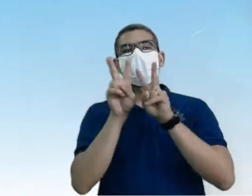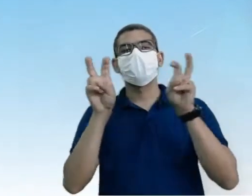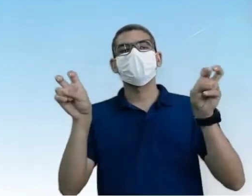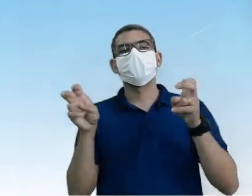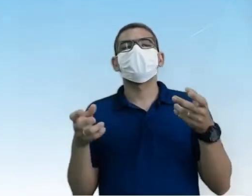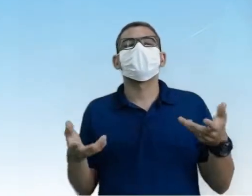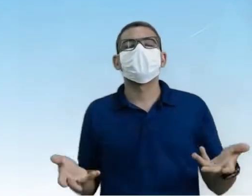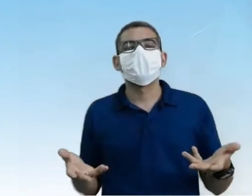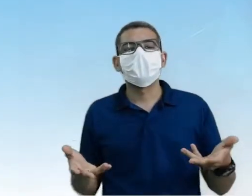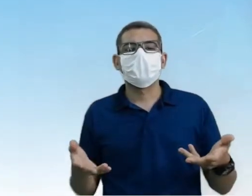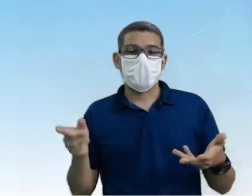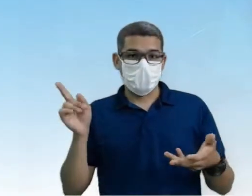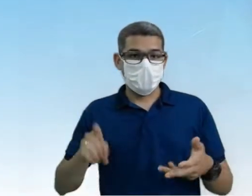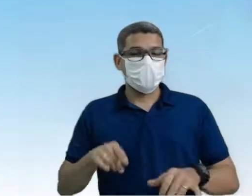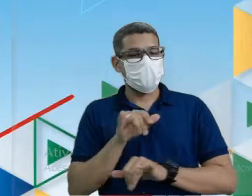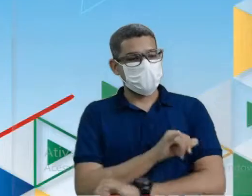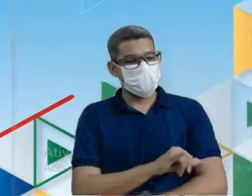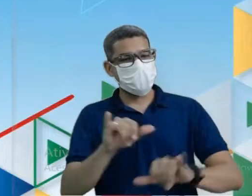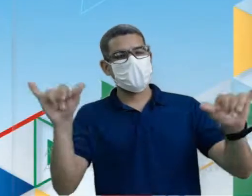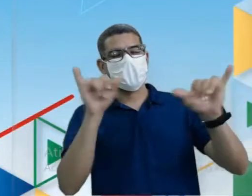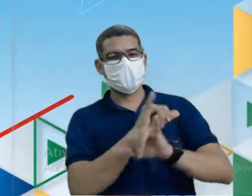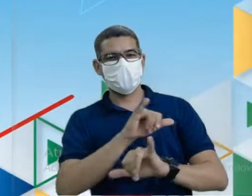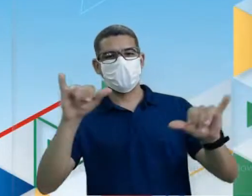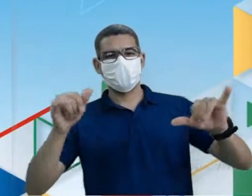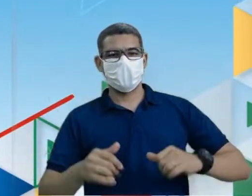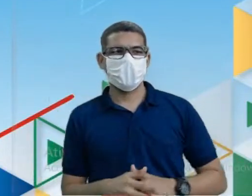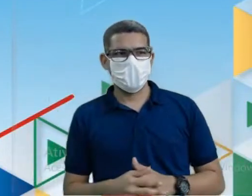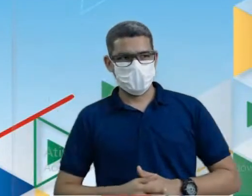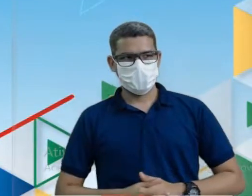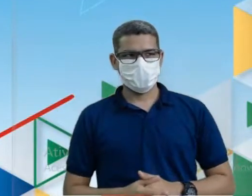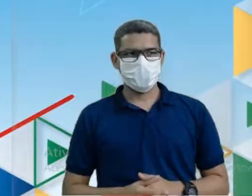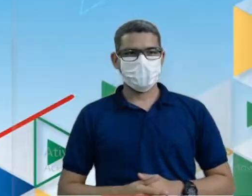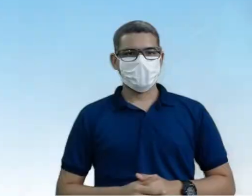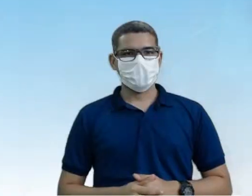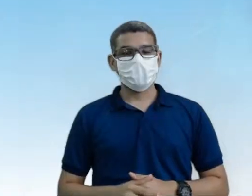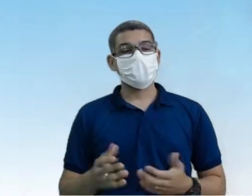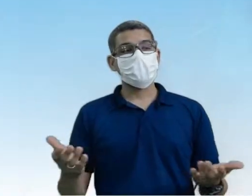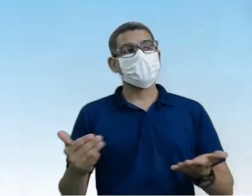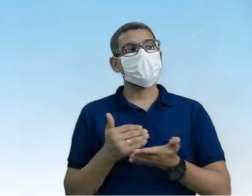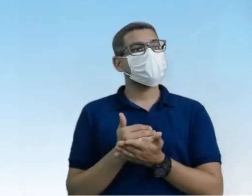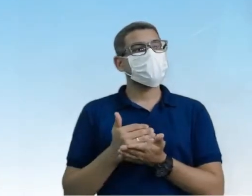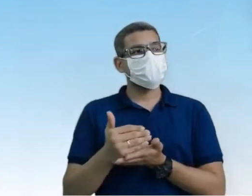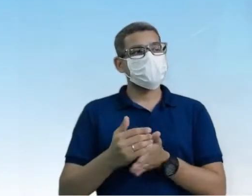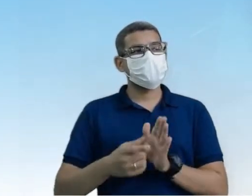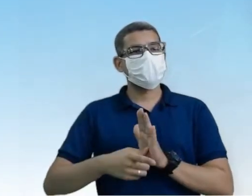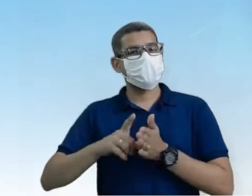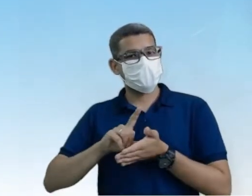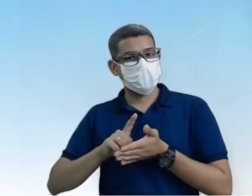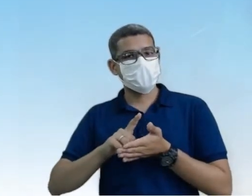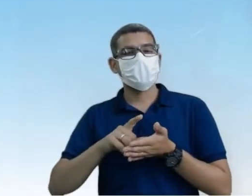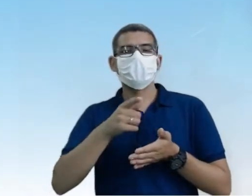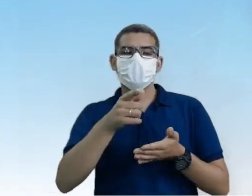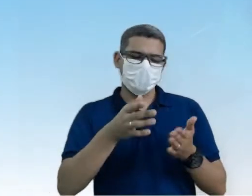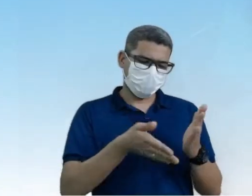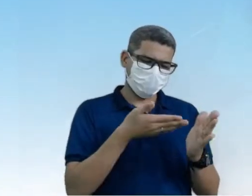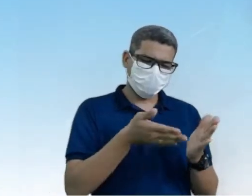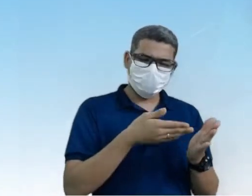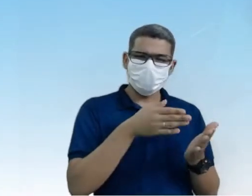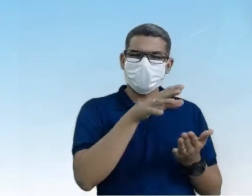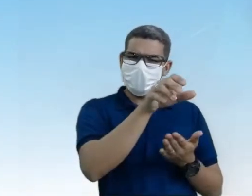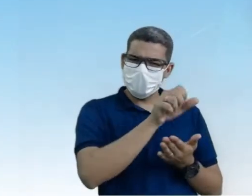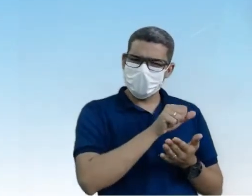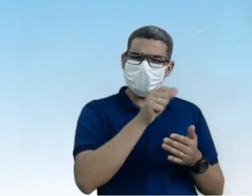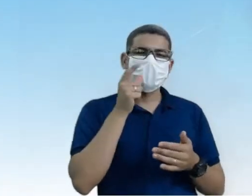ser anúncio publicitário. Mas olha, antes de você começar, monta o seu time de estudos, caderno,